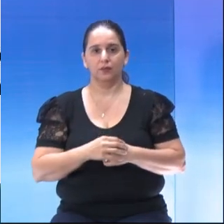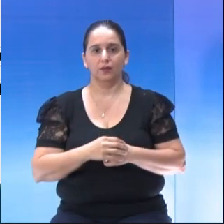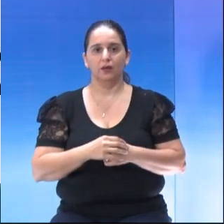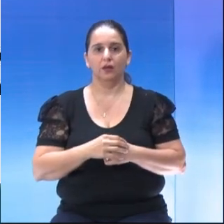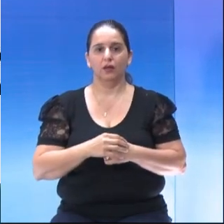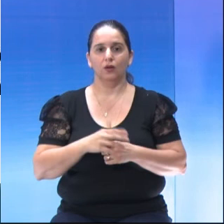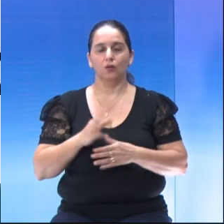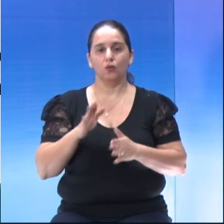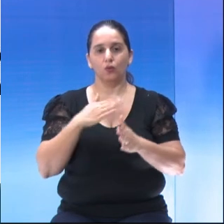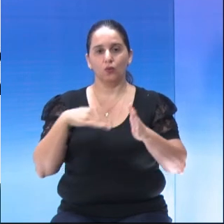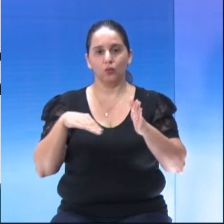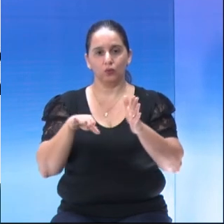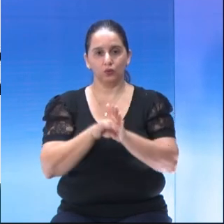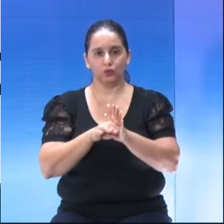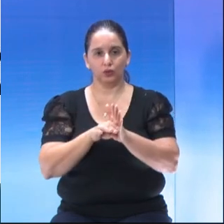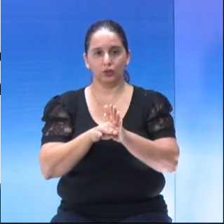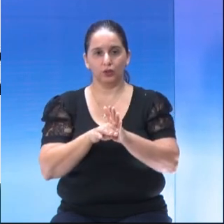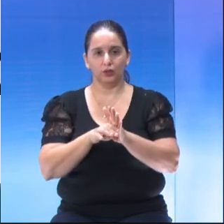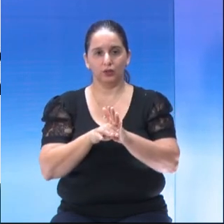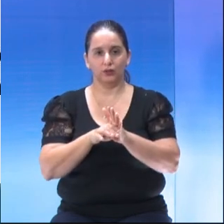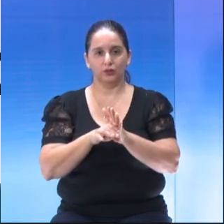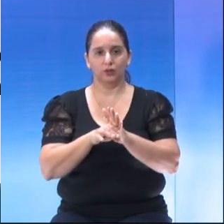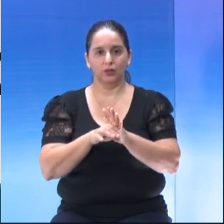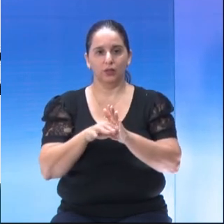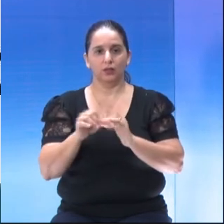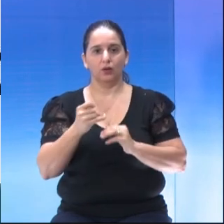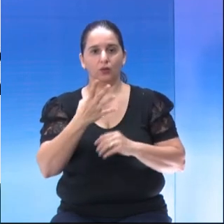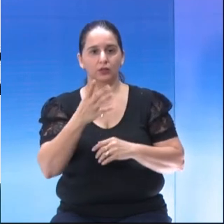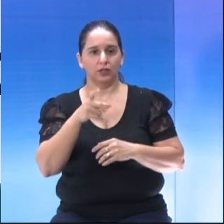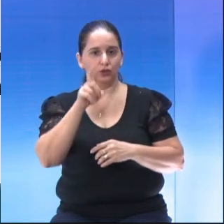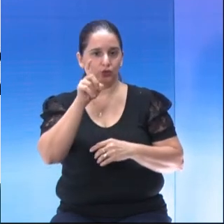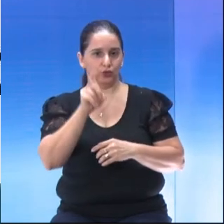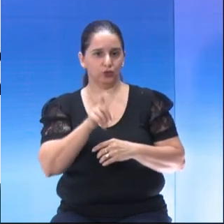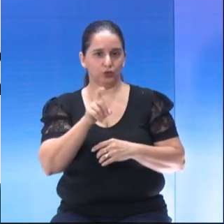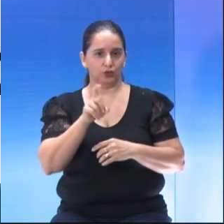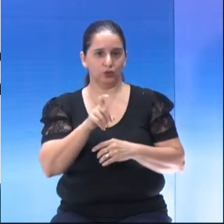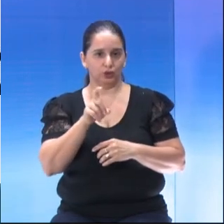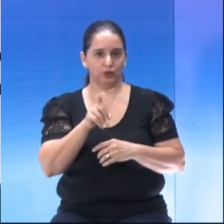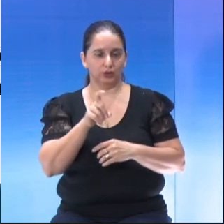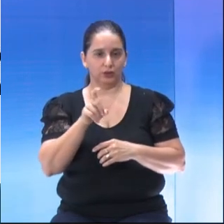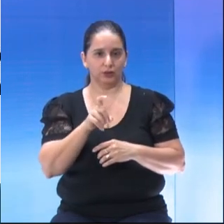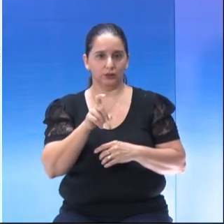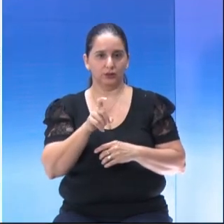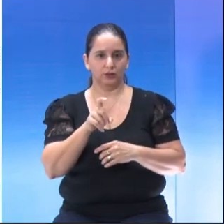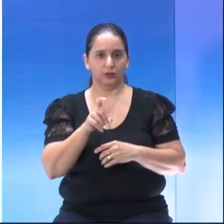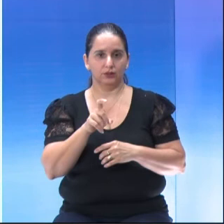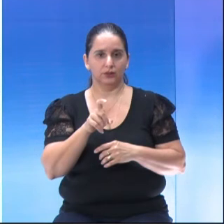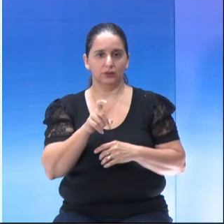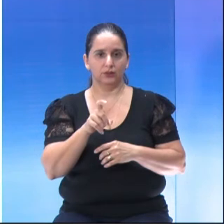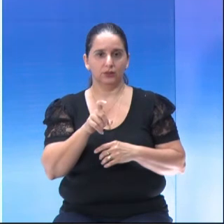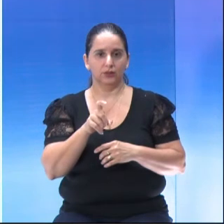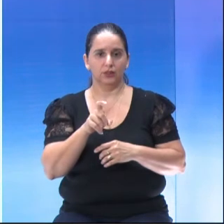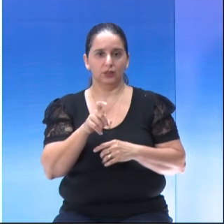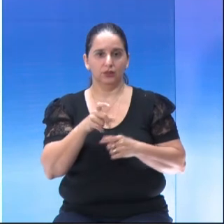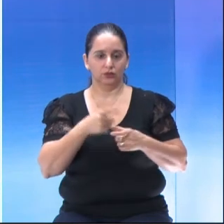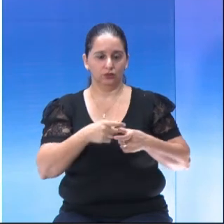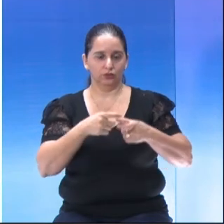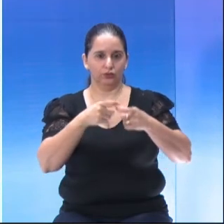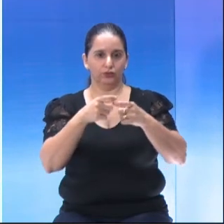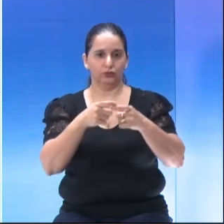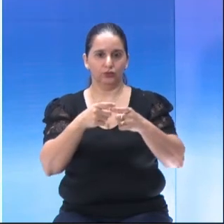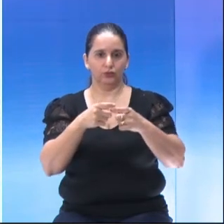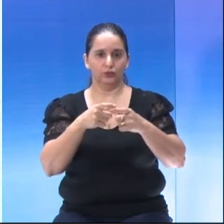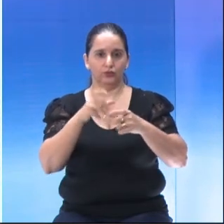32, menos 1, 31. E isso quando eu chego lá no eixo x, lá na quantidade x, no eixo não,